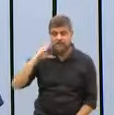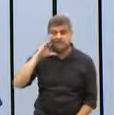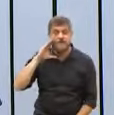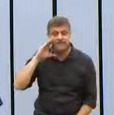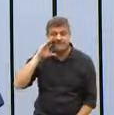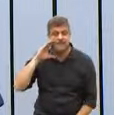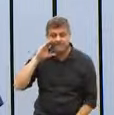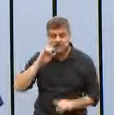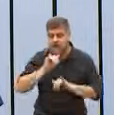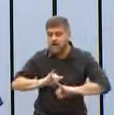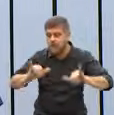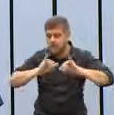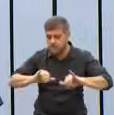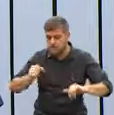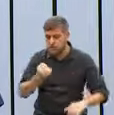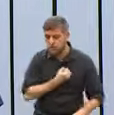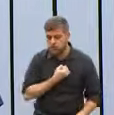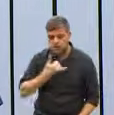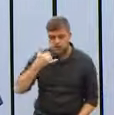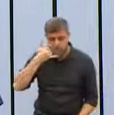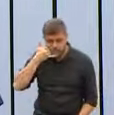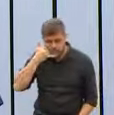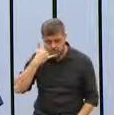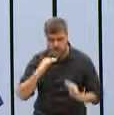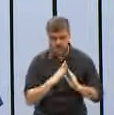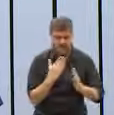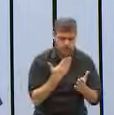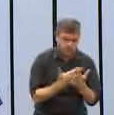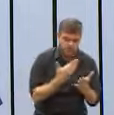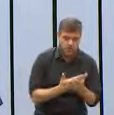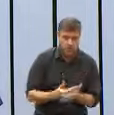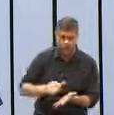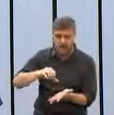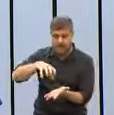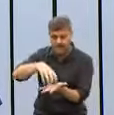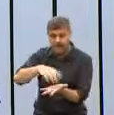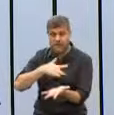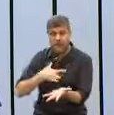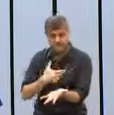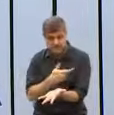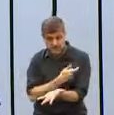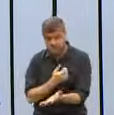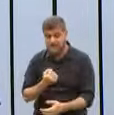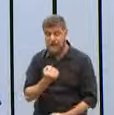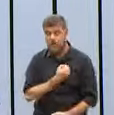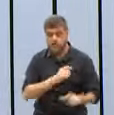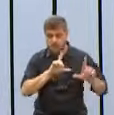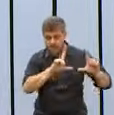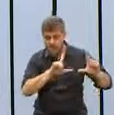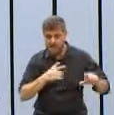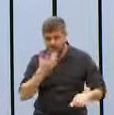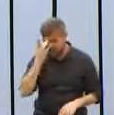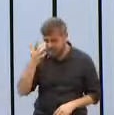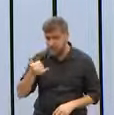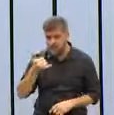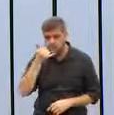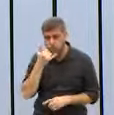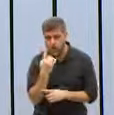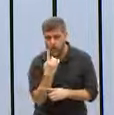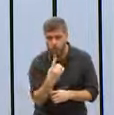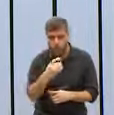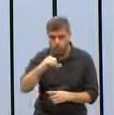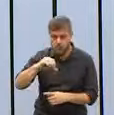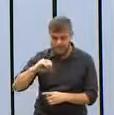que publiciza esse telefone do plantão em escolas, postos de saúde, enfim. Se a pessoa achar mais fácil, ela pode ligar lá